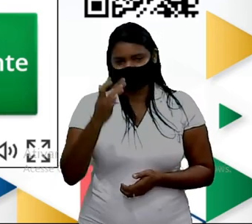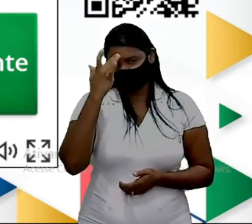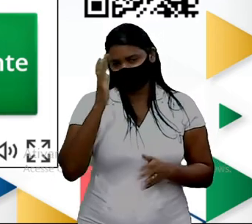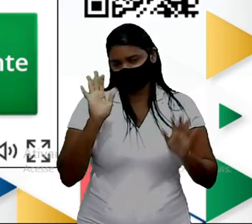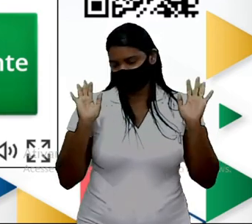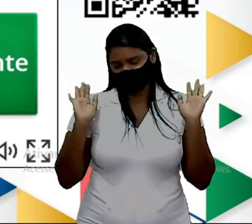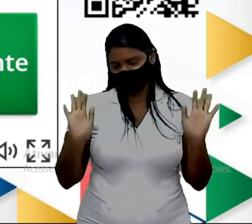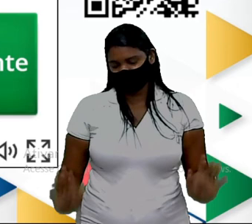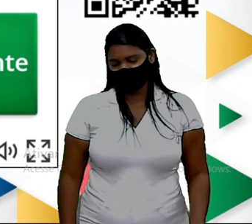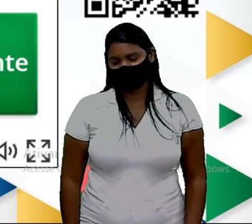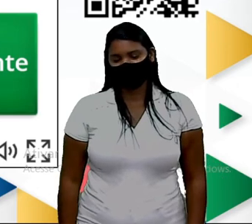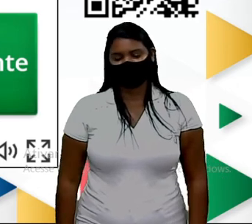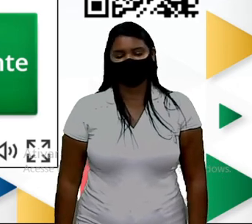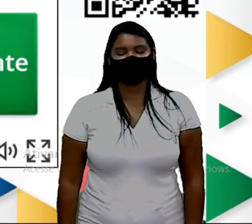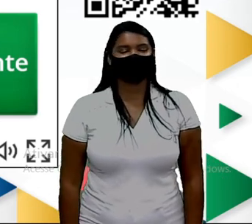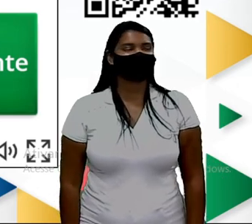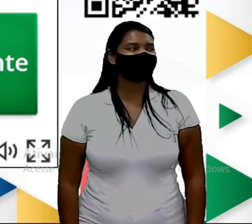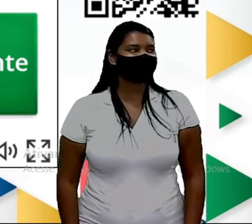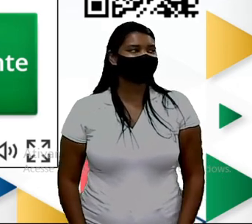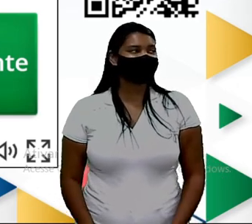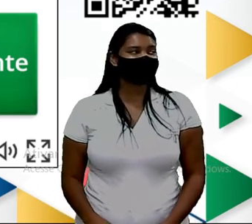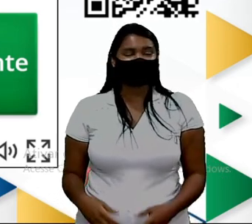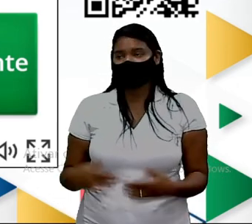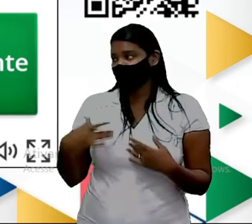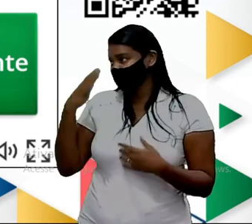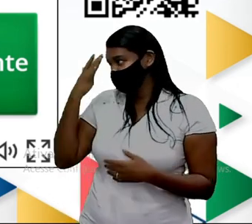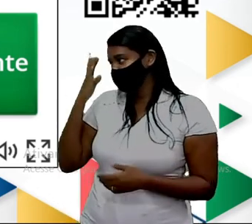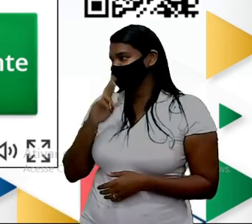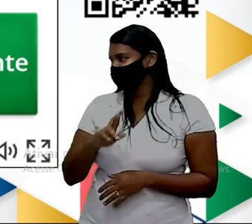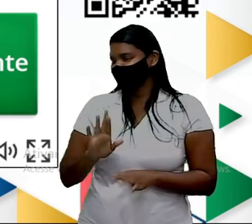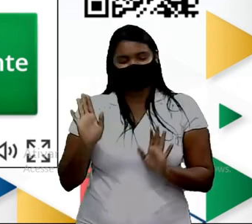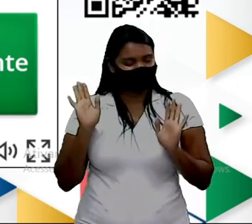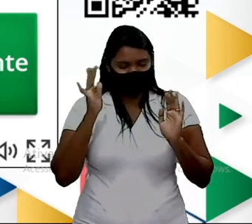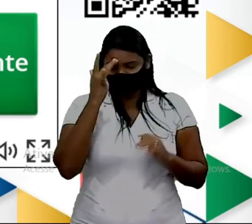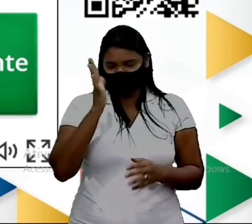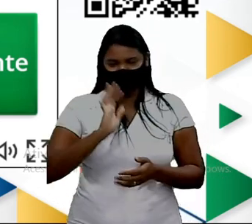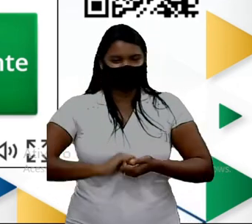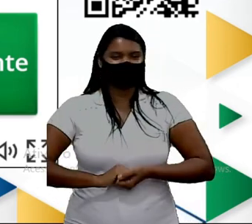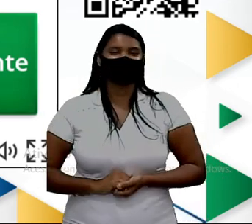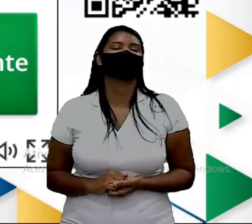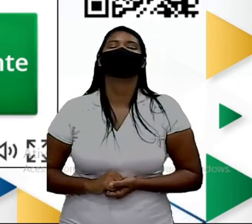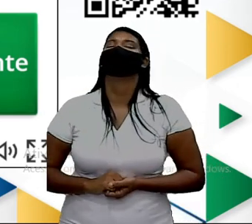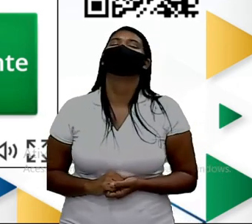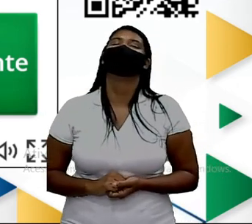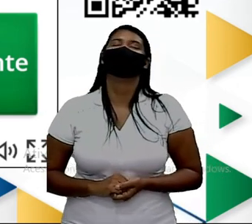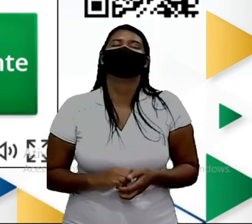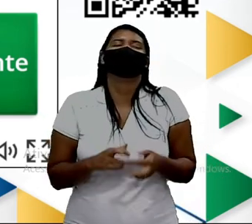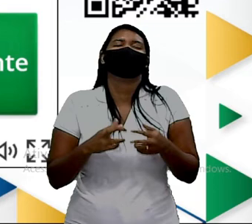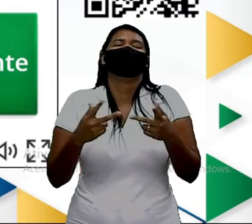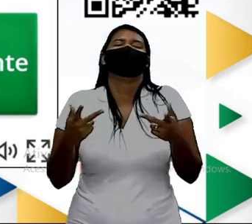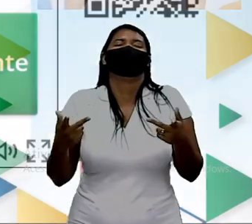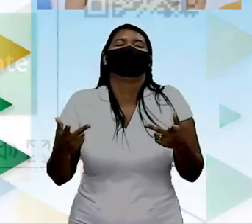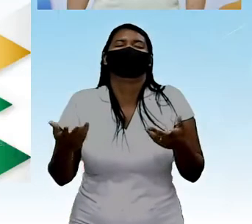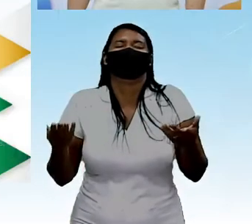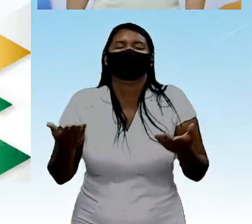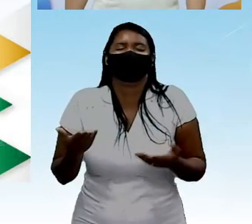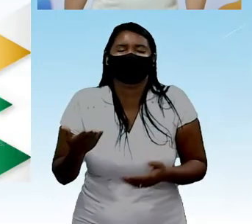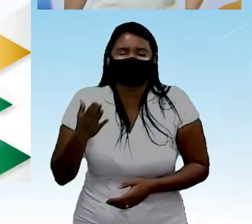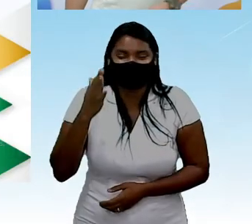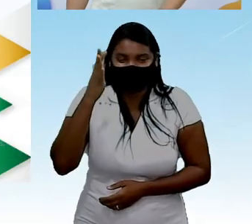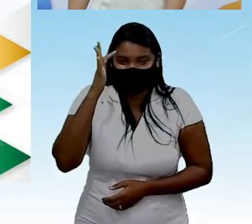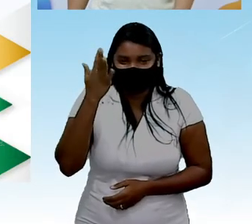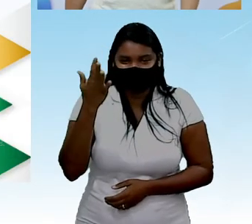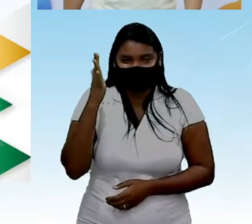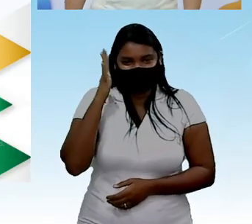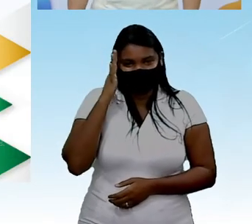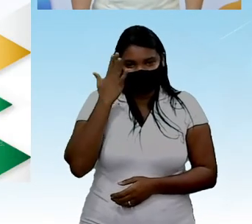é. Até a mãe de Mia já respondeu aqui, tá muito fácil. Variável, né? E claro que tem que ser variável,